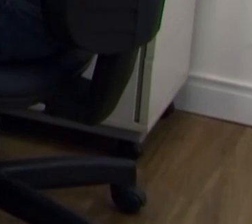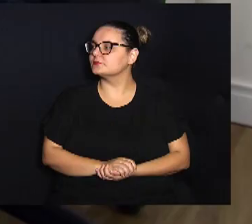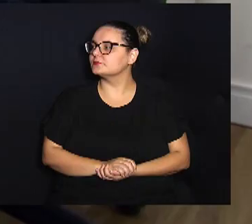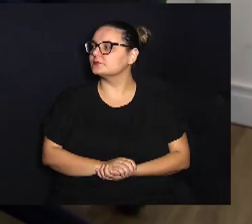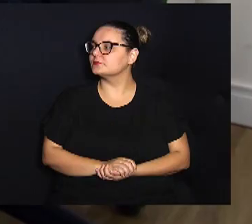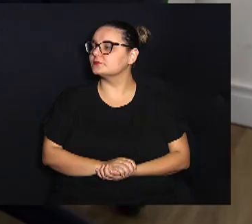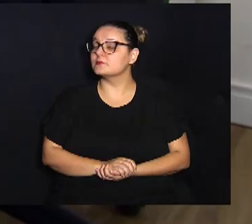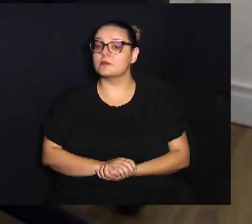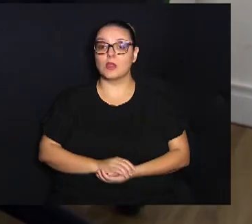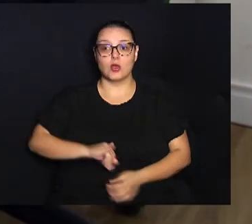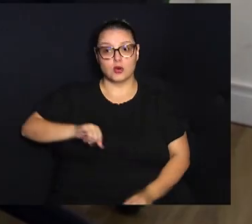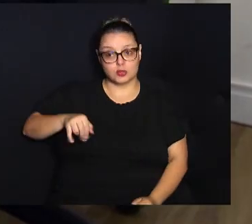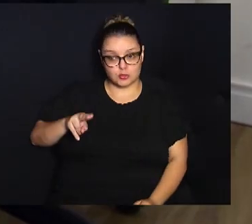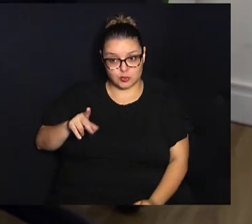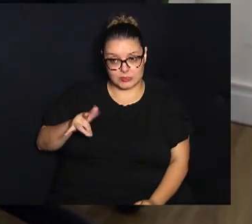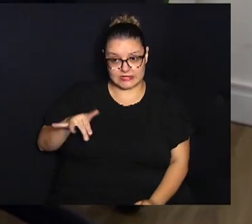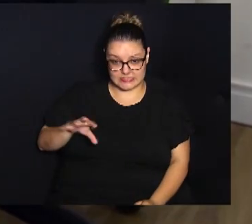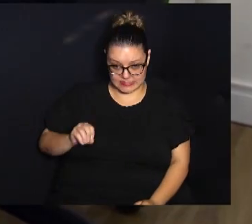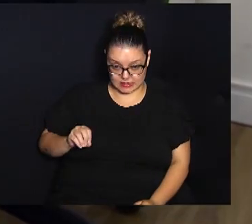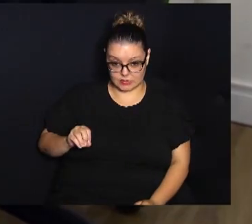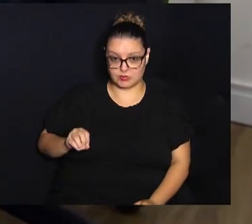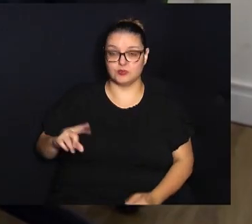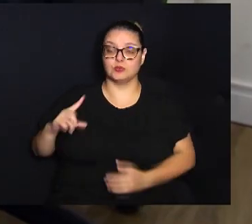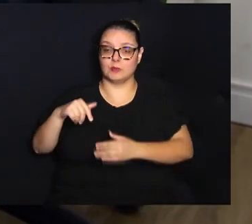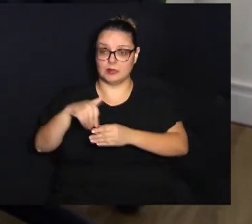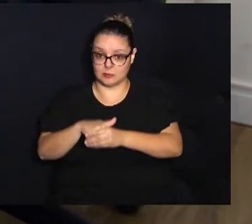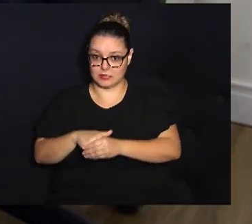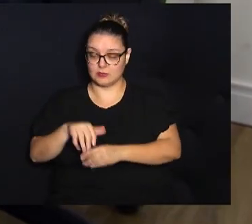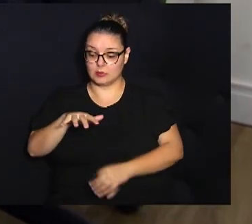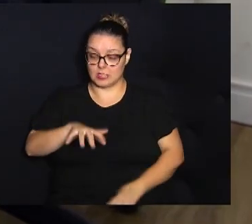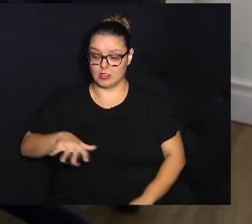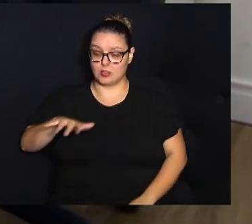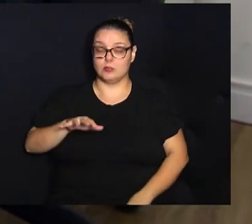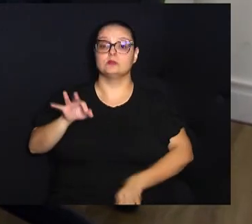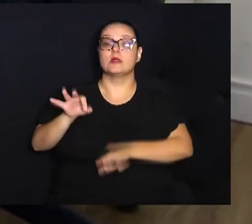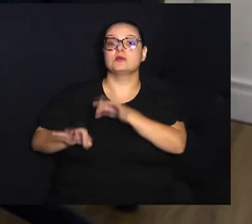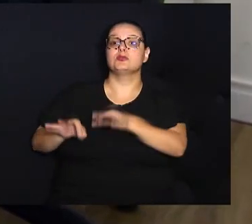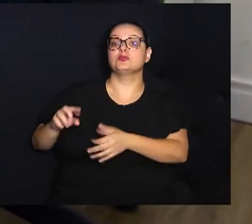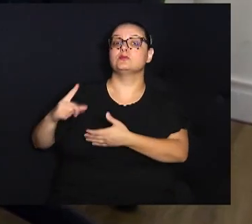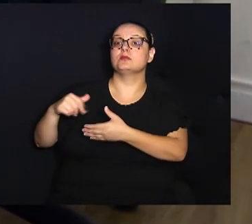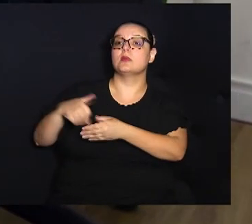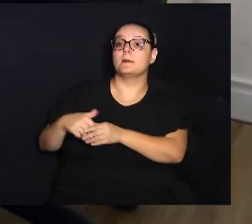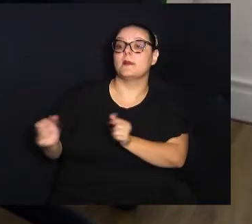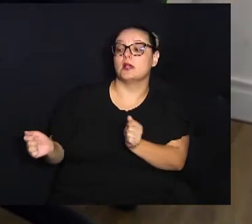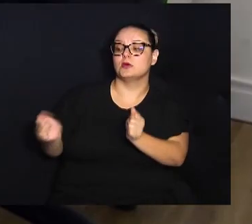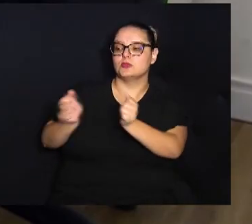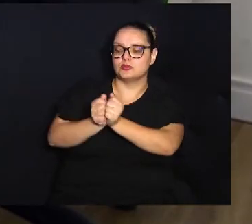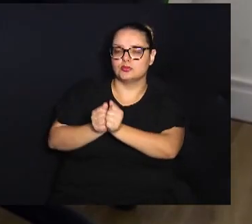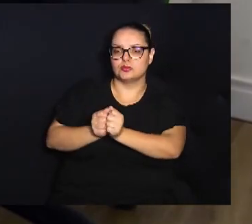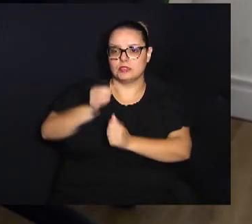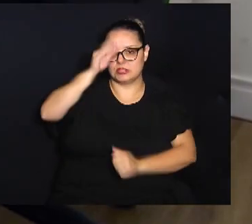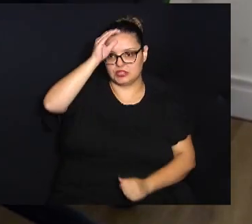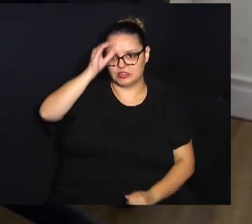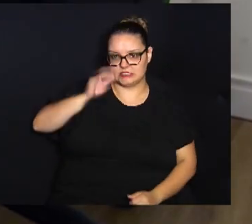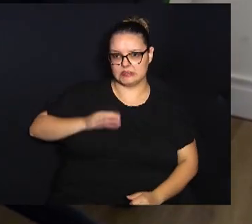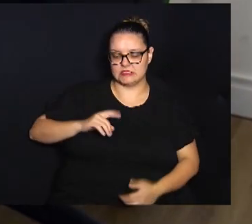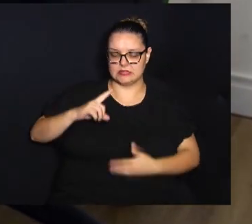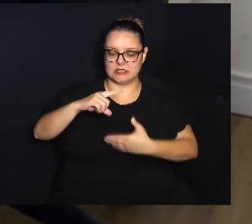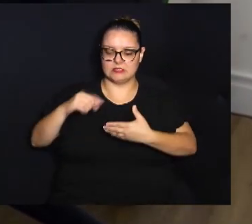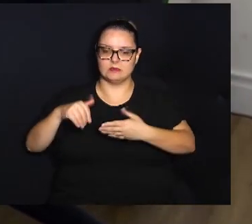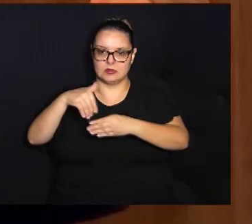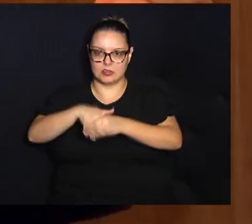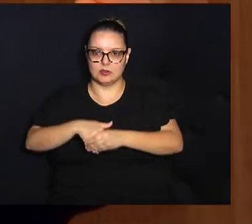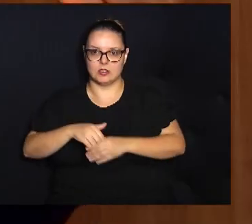O juizado eleitoral é considerado a instância da justiça eleitoral mais próxima de eleitoras, eleitores, candidatas